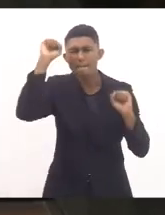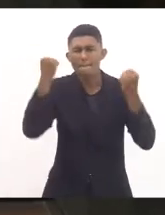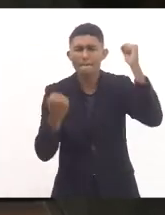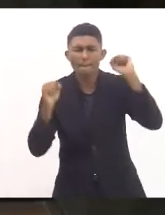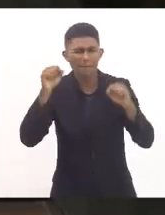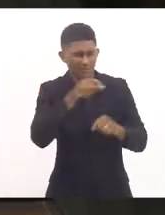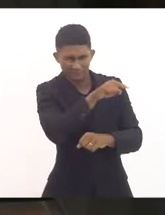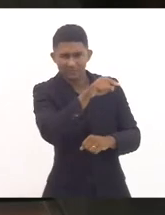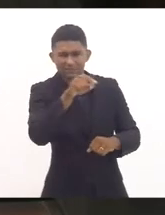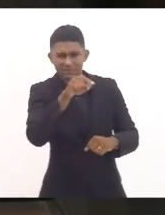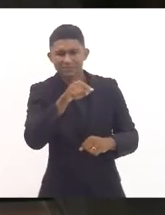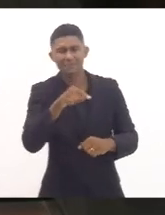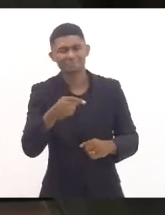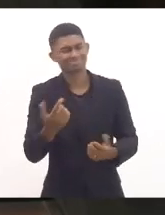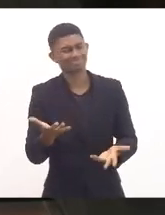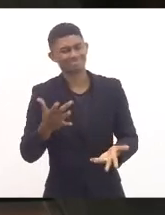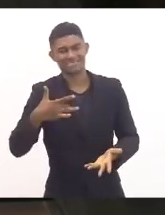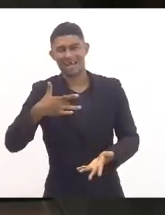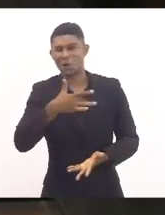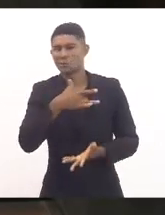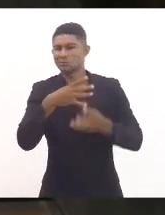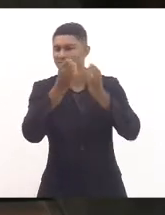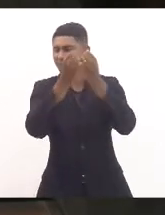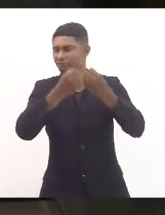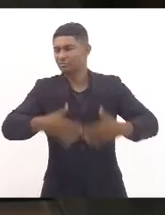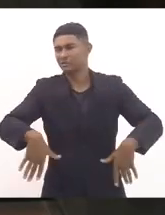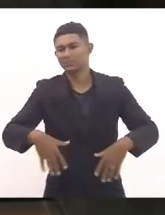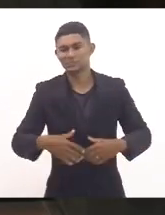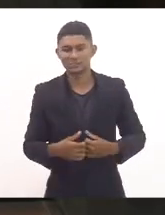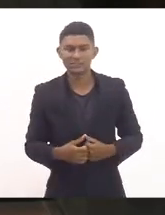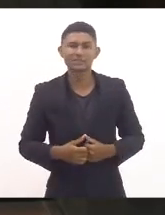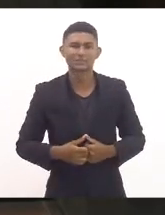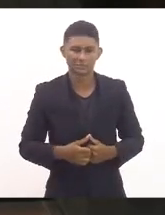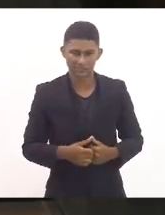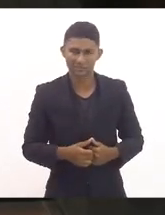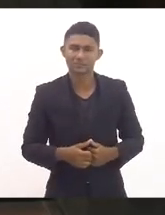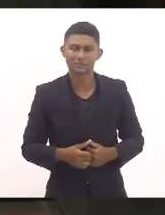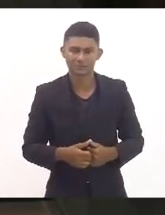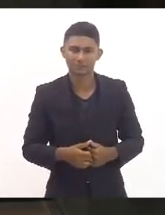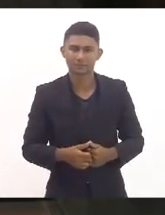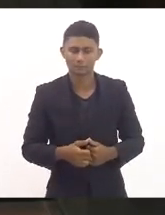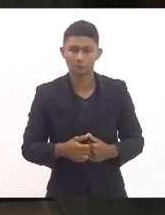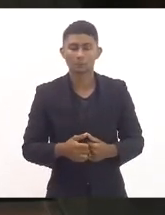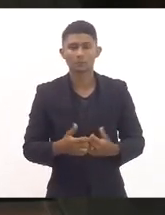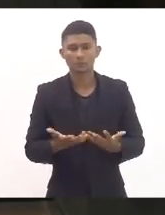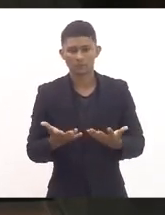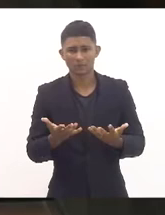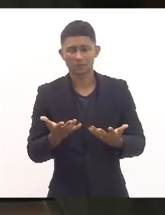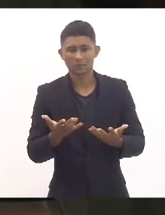um grande mal à saúde, inclusive não só